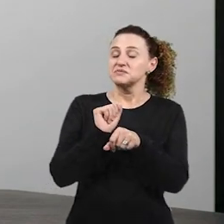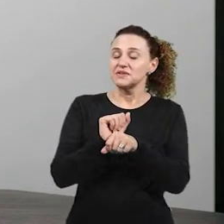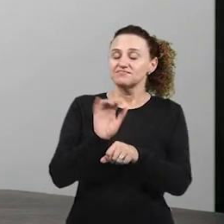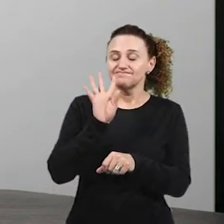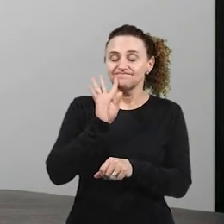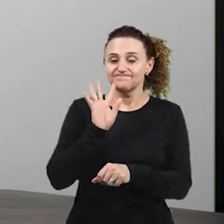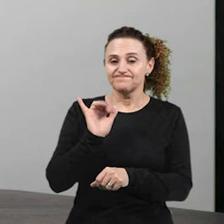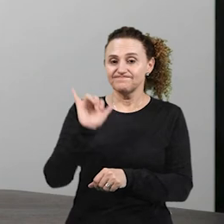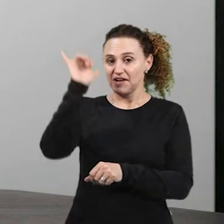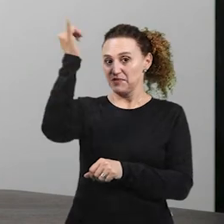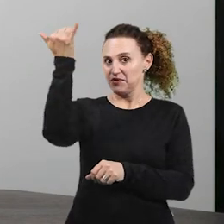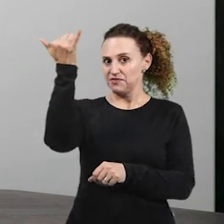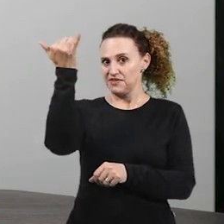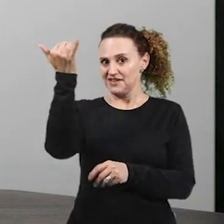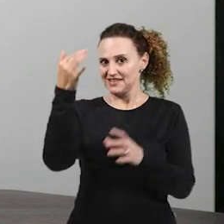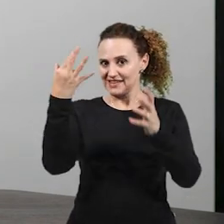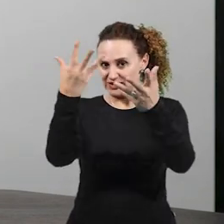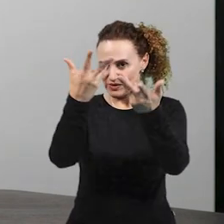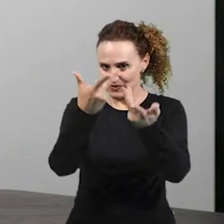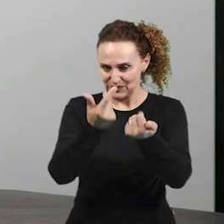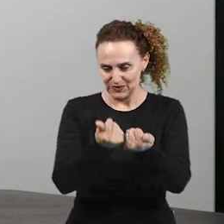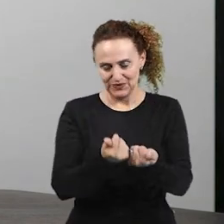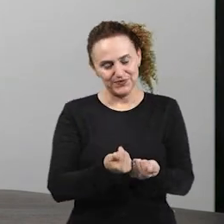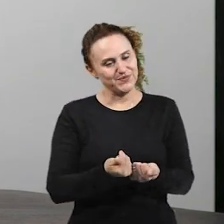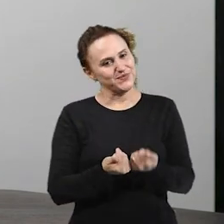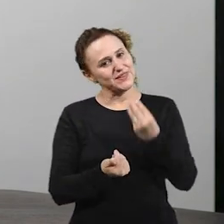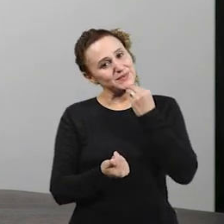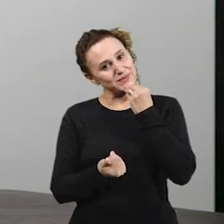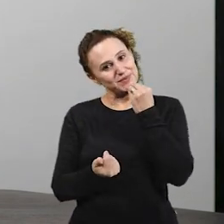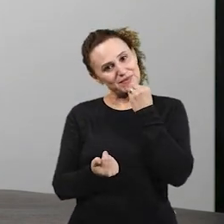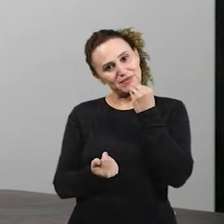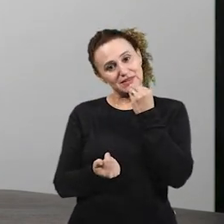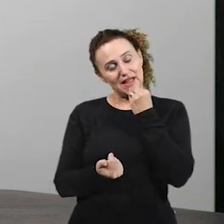todas as oportunidades que tivermos de